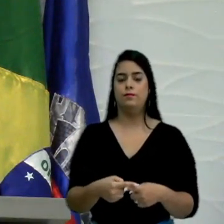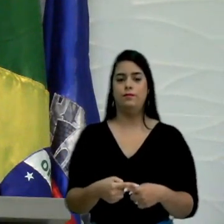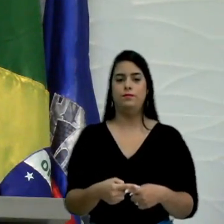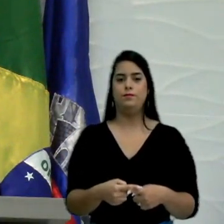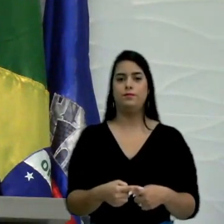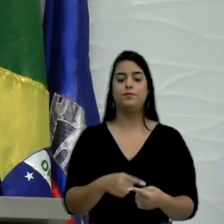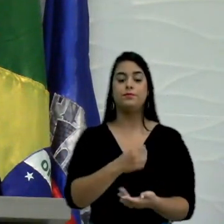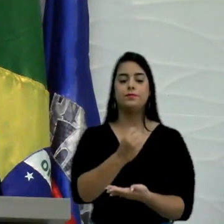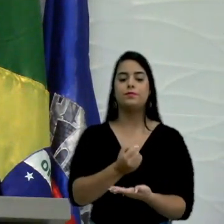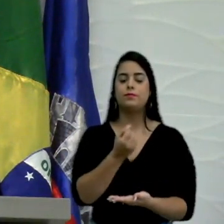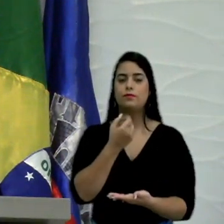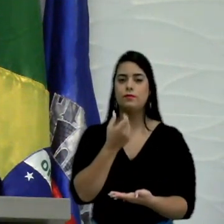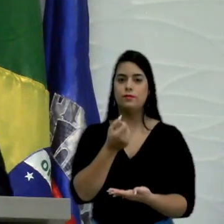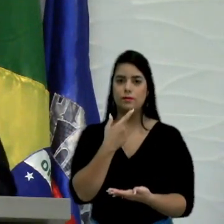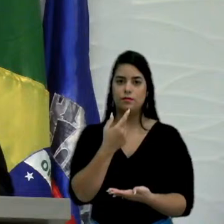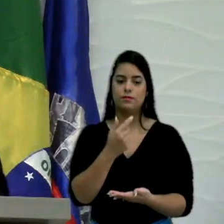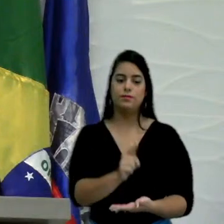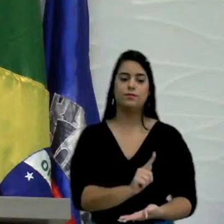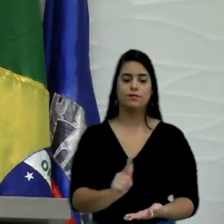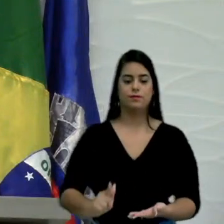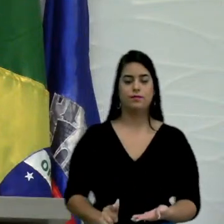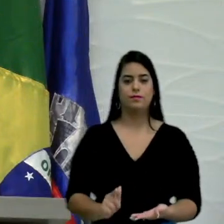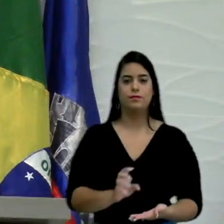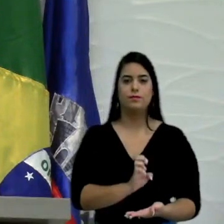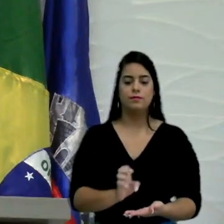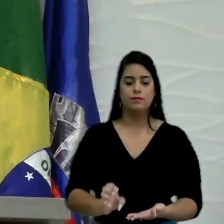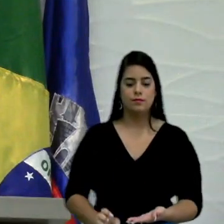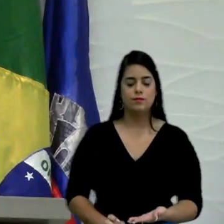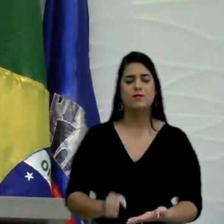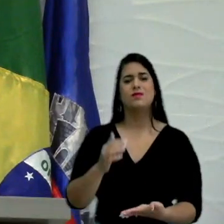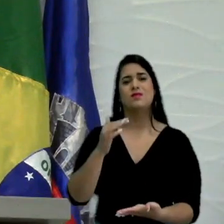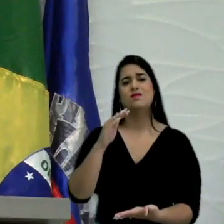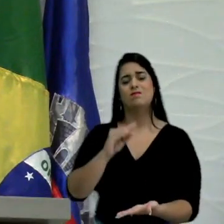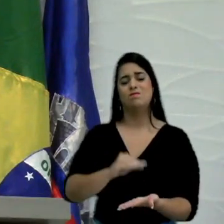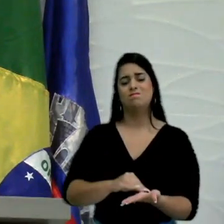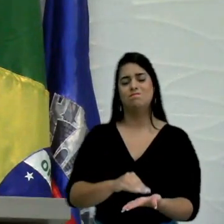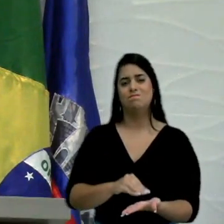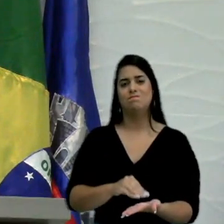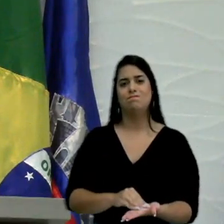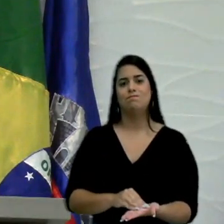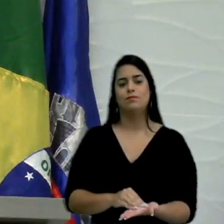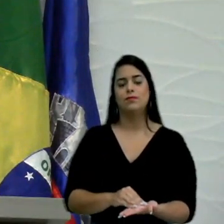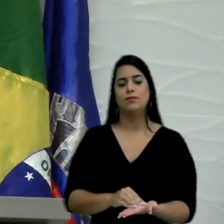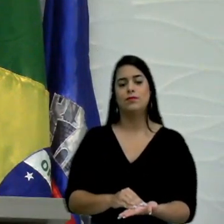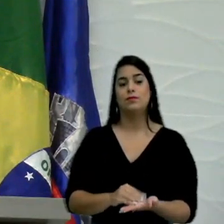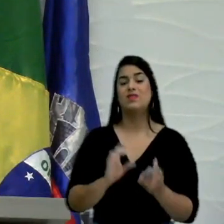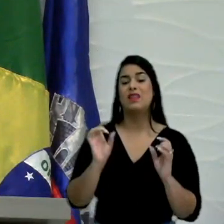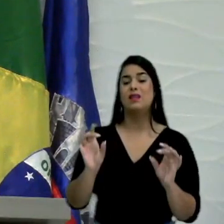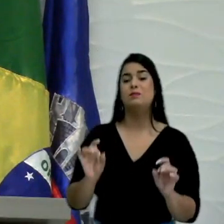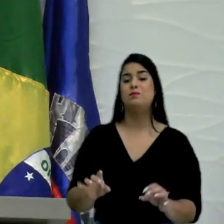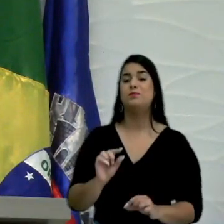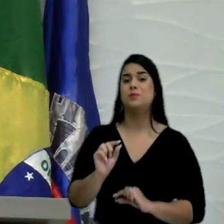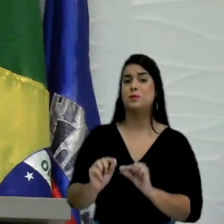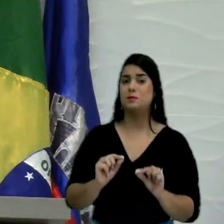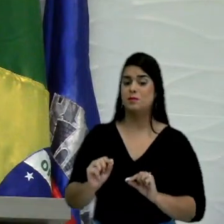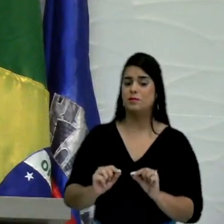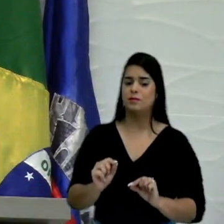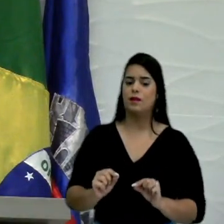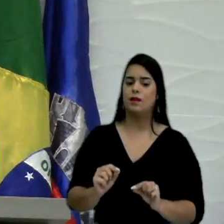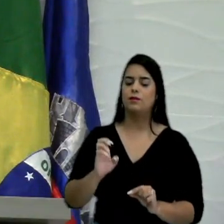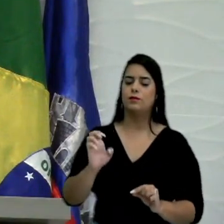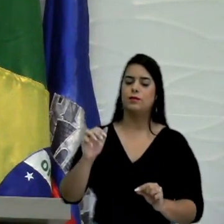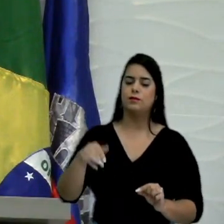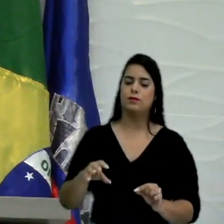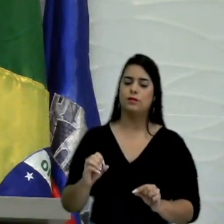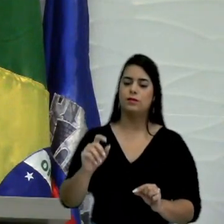algumas medicações do governo do estado que encontra-se em falta, especificamente na unidade do EMOP, na